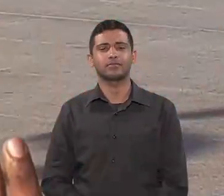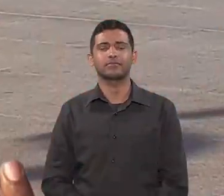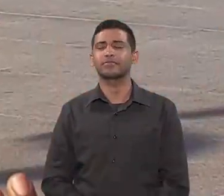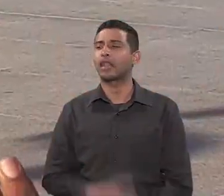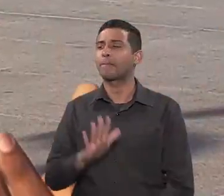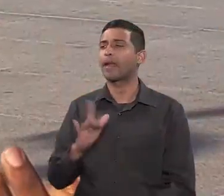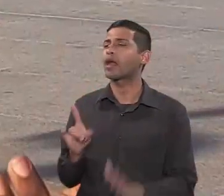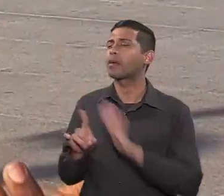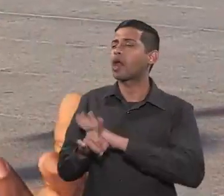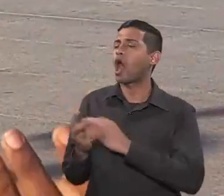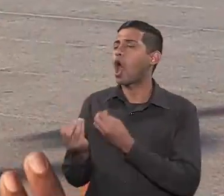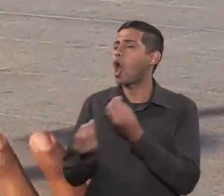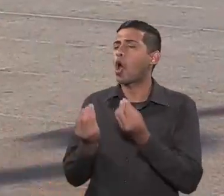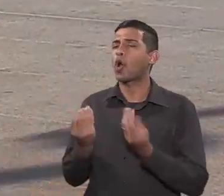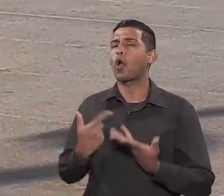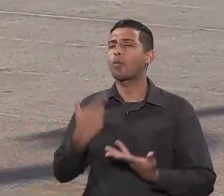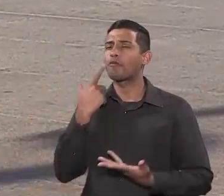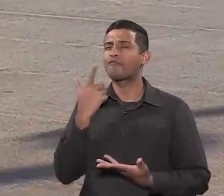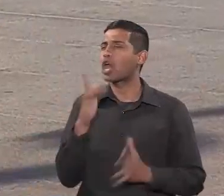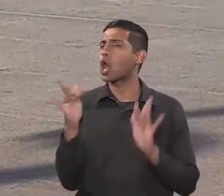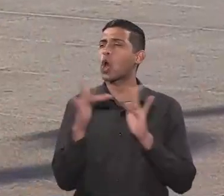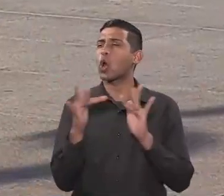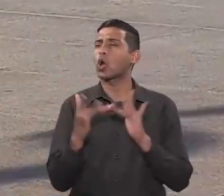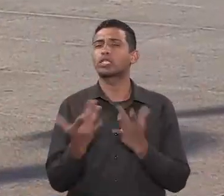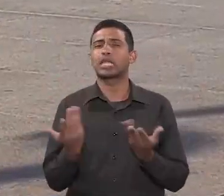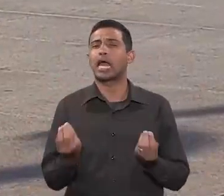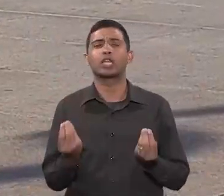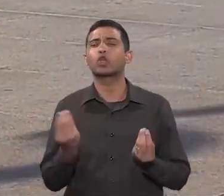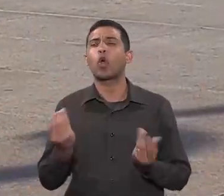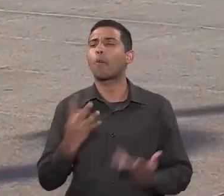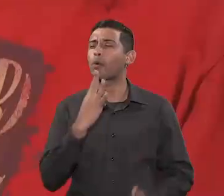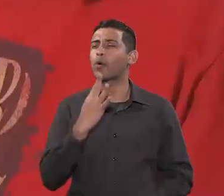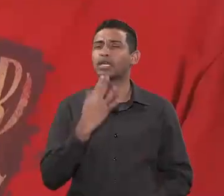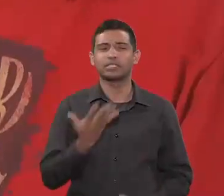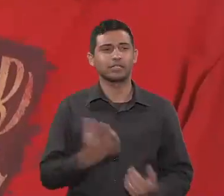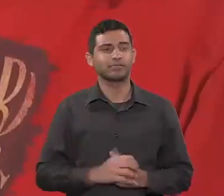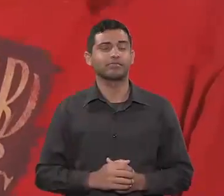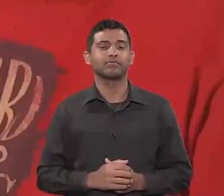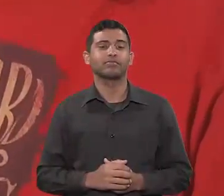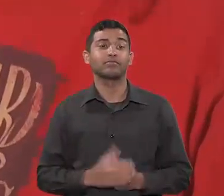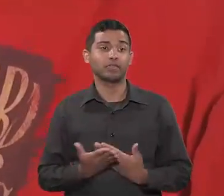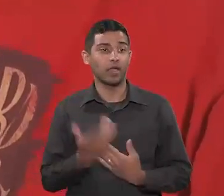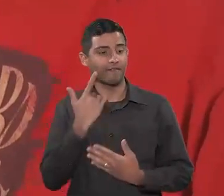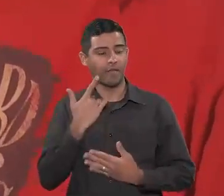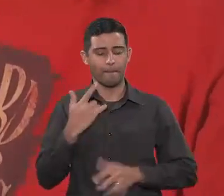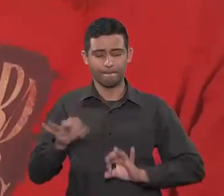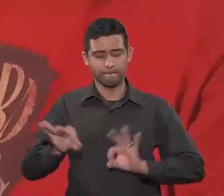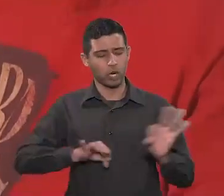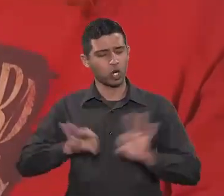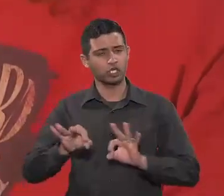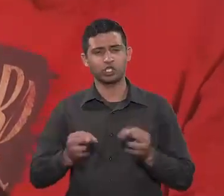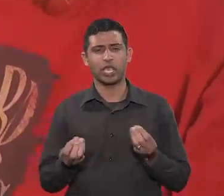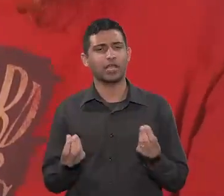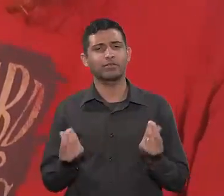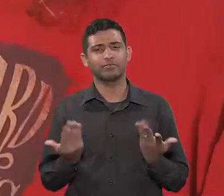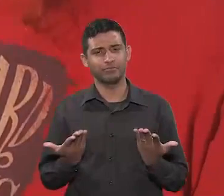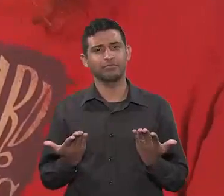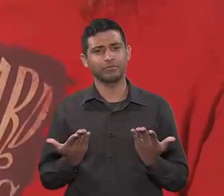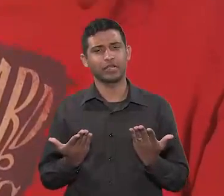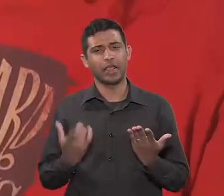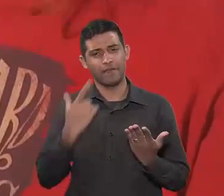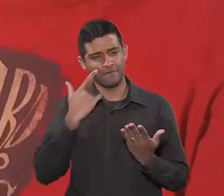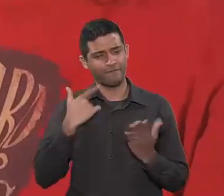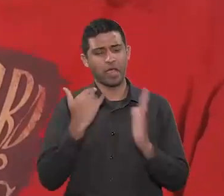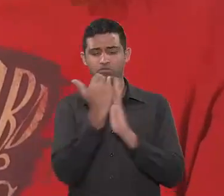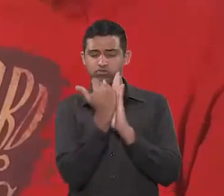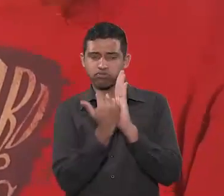Como que se deu o seu contato com ele? Como vocês se conheceram? Então, na verdade, esse projeto, o projeto de desenvolvimento